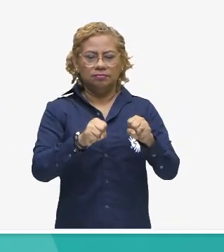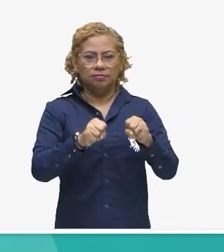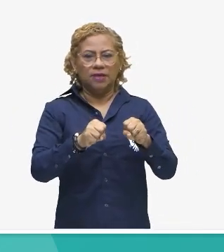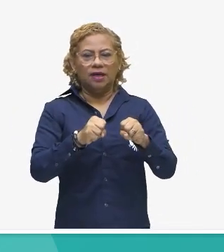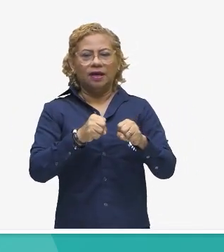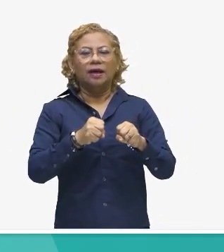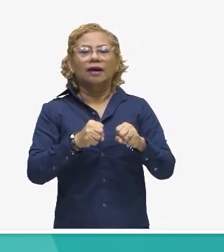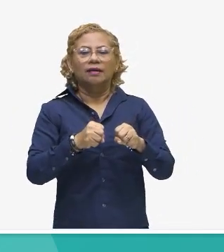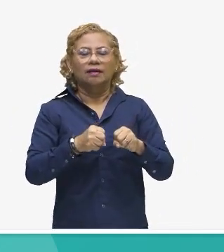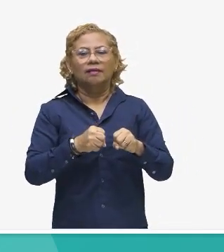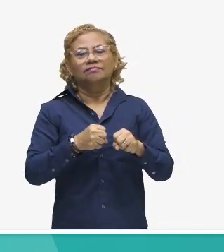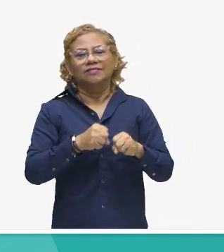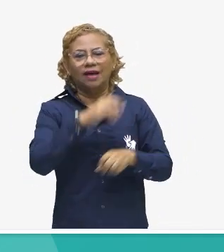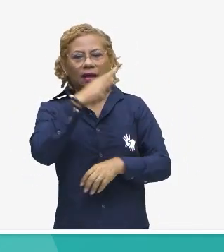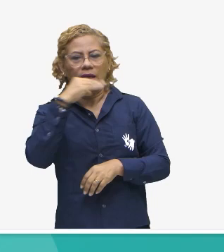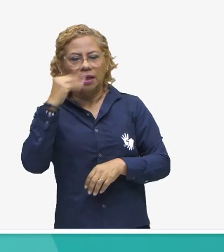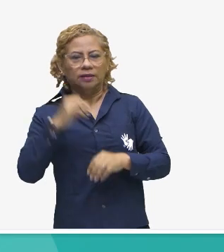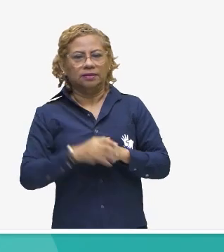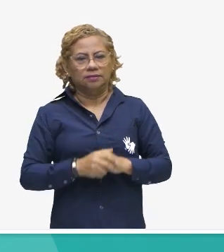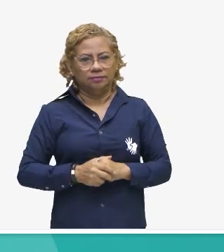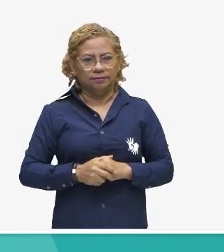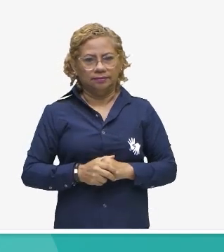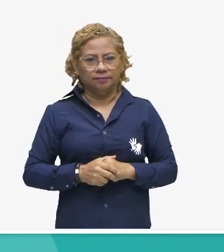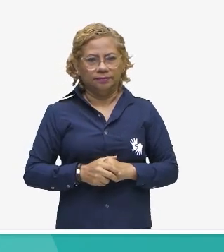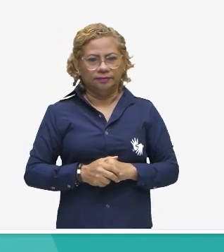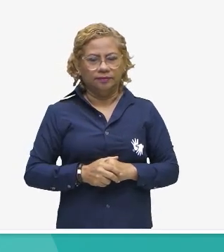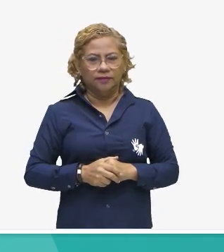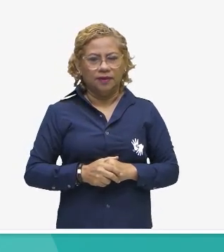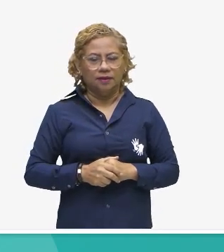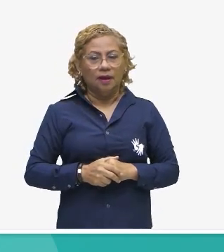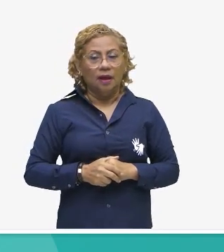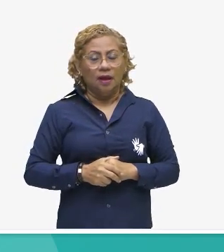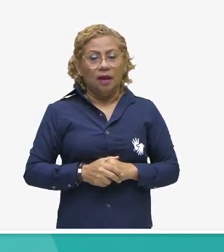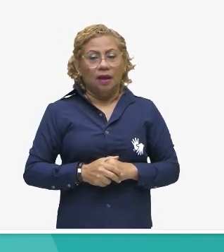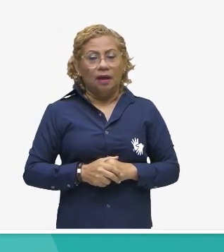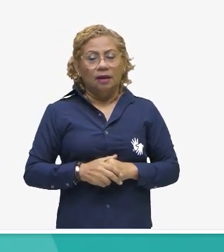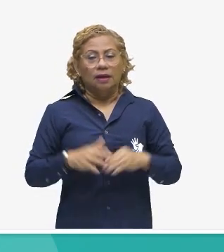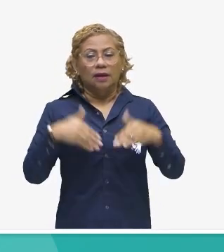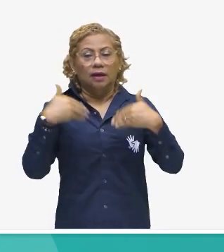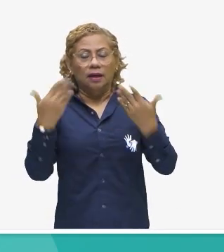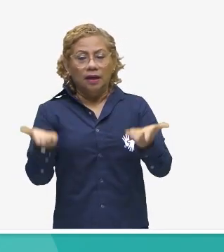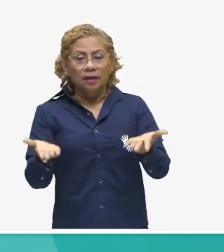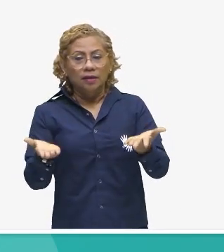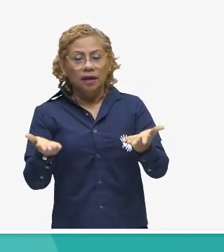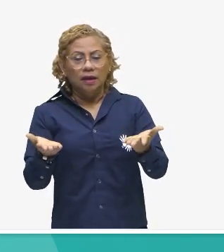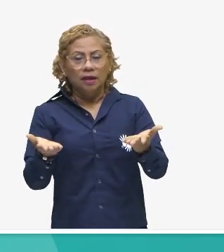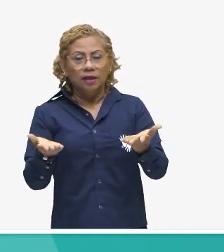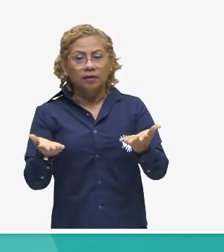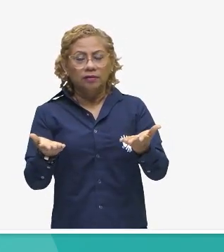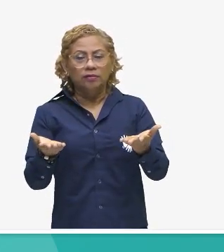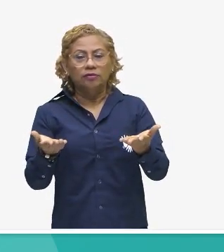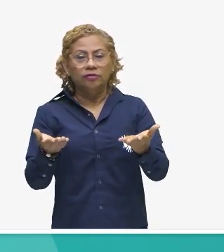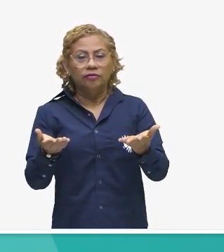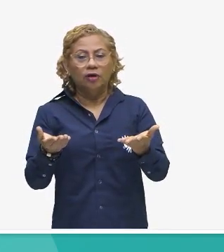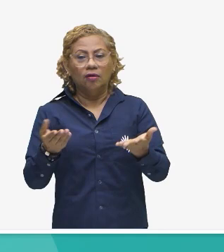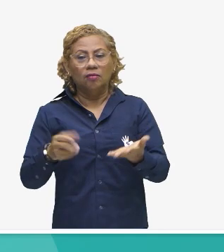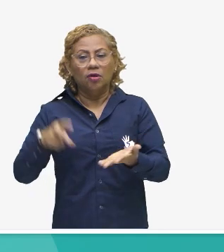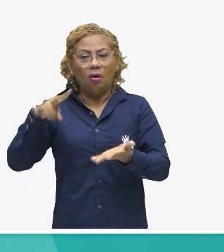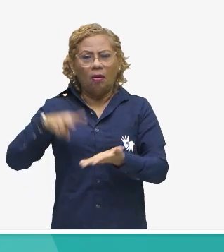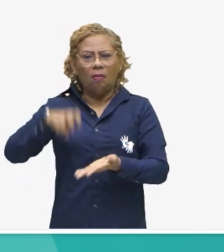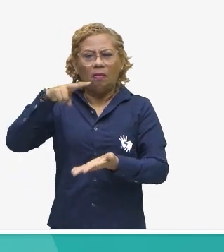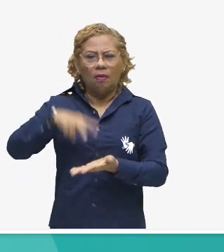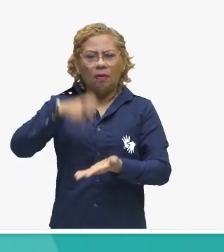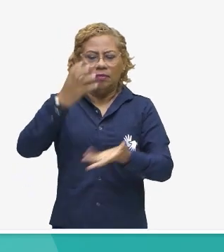Andriele conta dizendo que logo após o menor entrou saltitando entre as chamas.